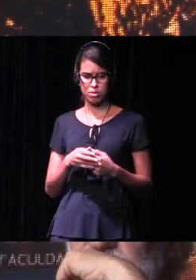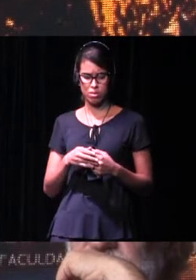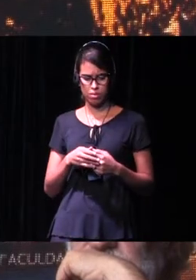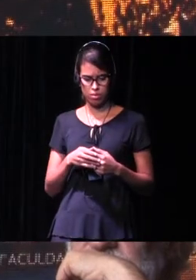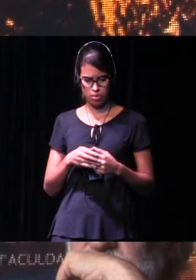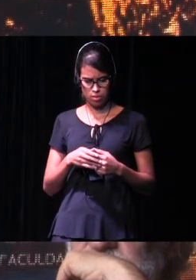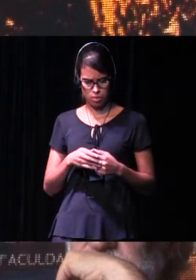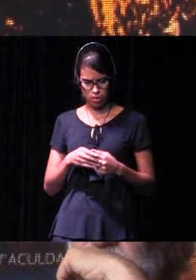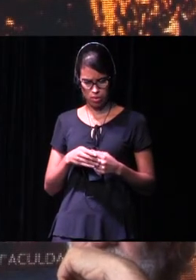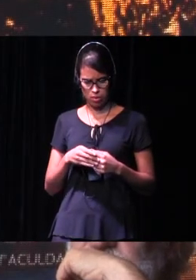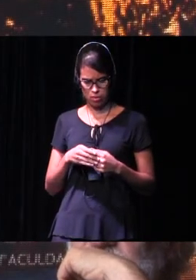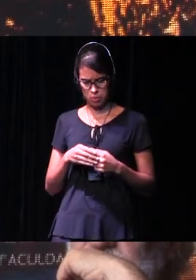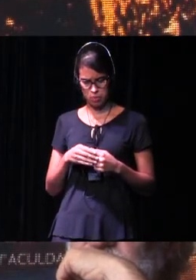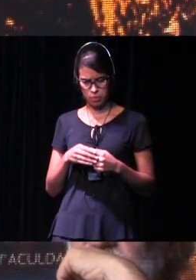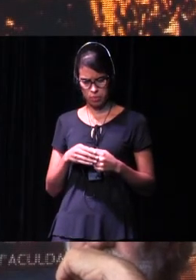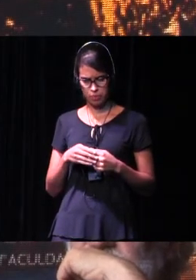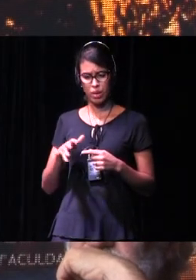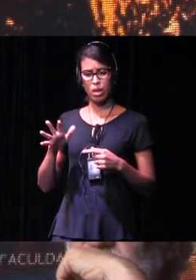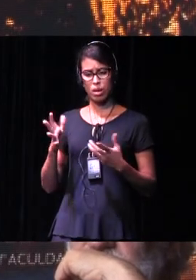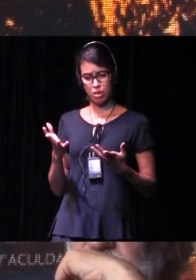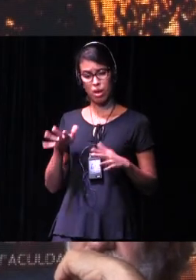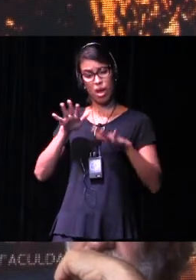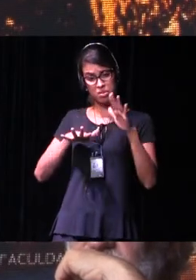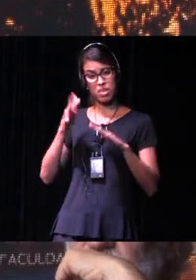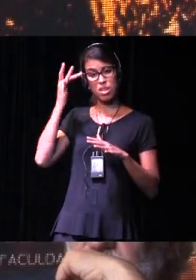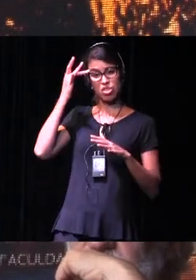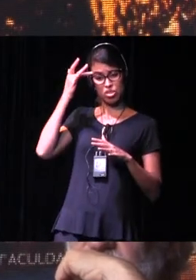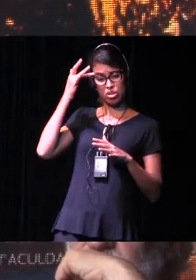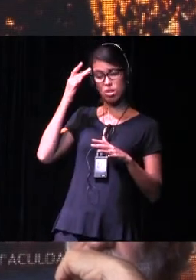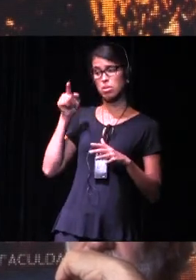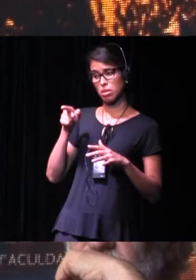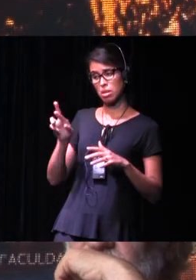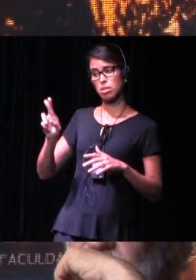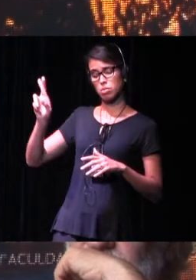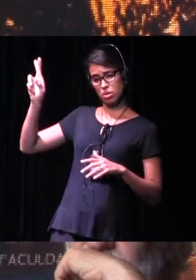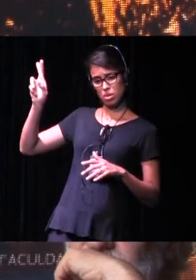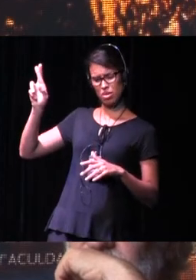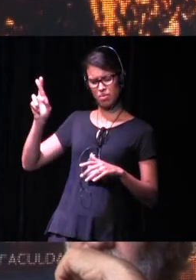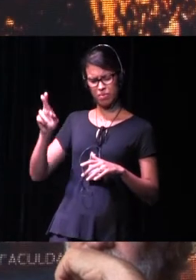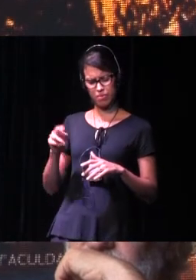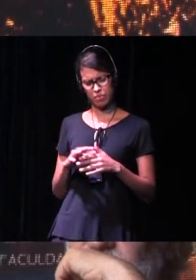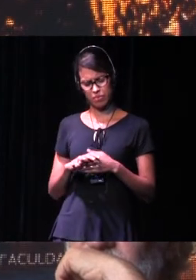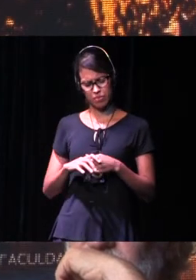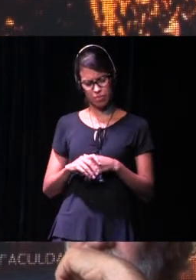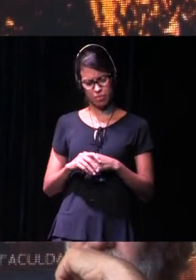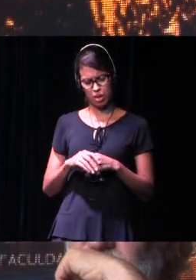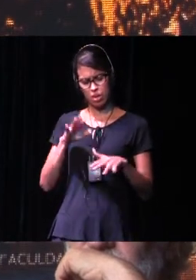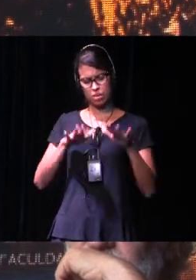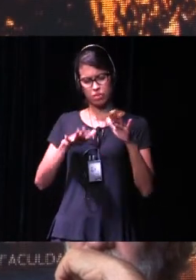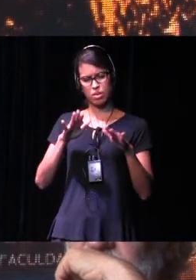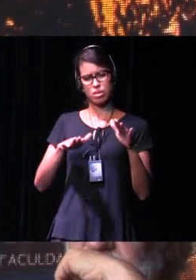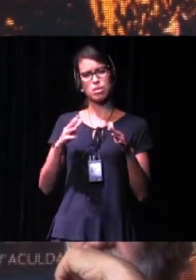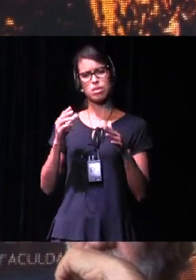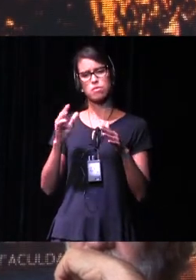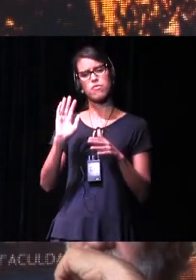Esse é um estado menor da política. Às vezes achamos que nos representam 100% e muitas vezes